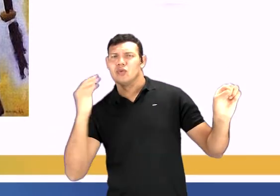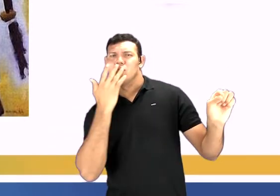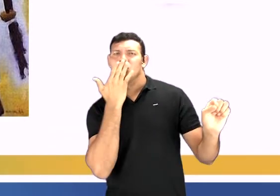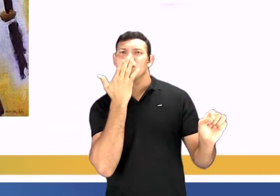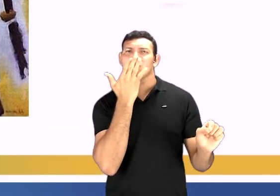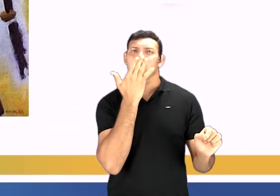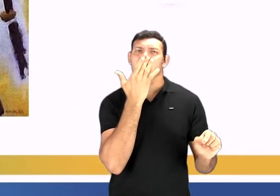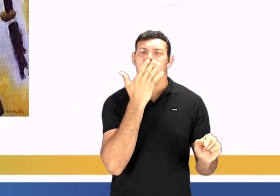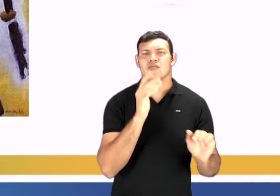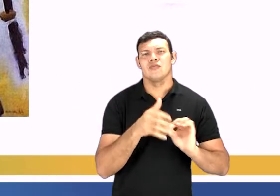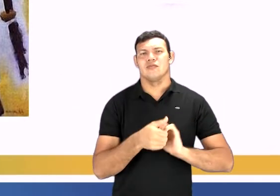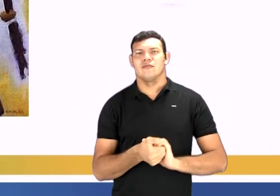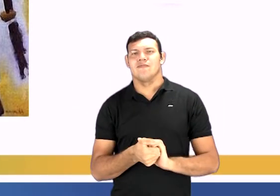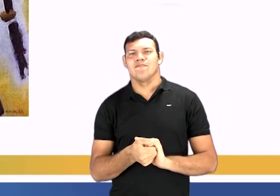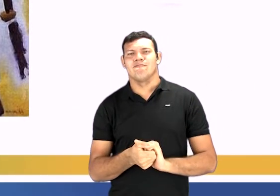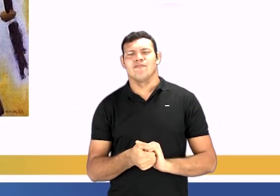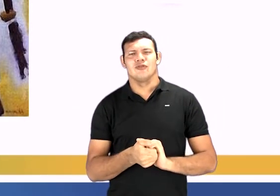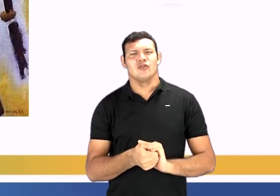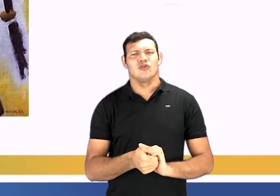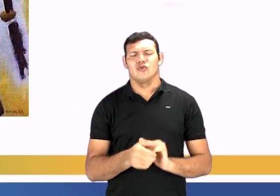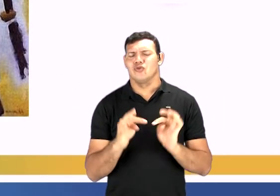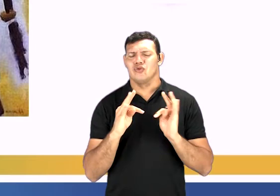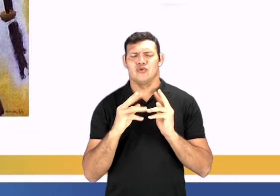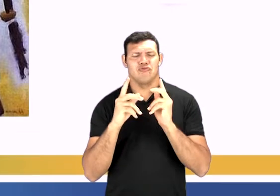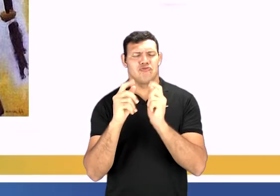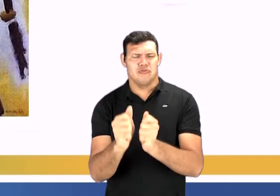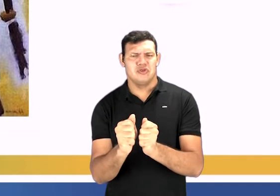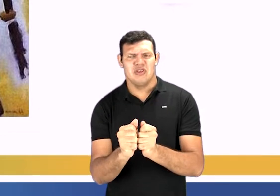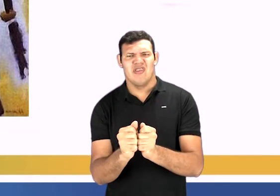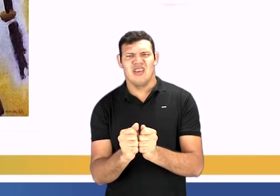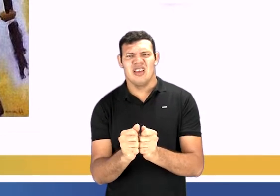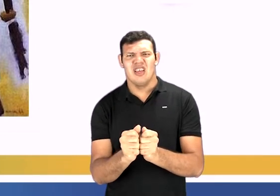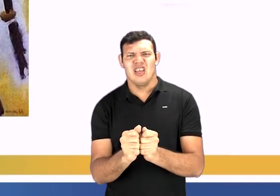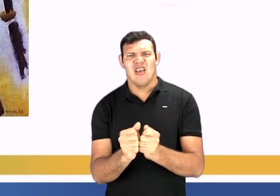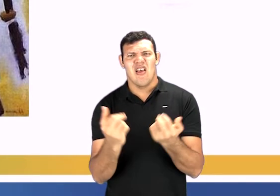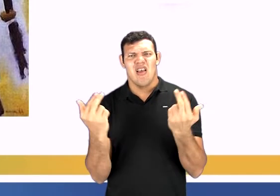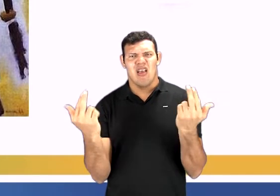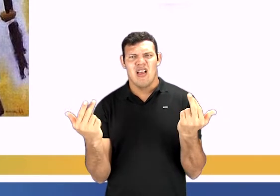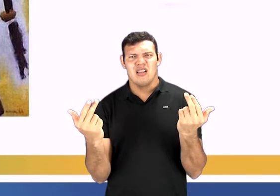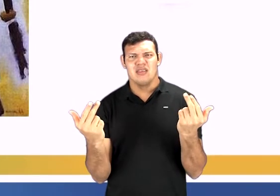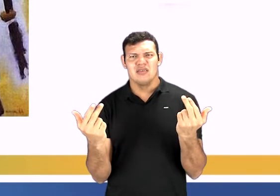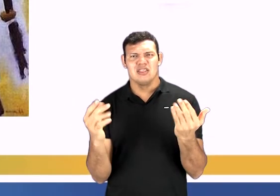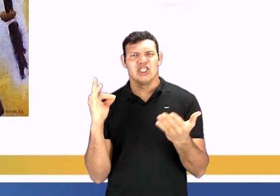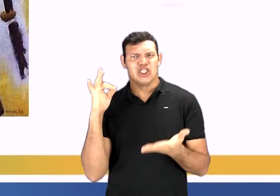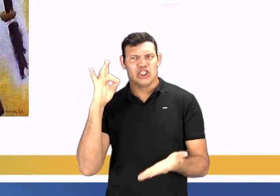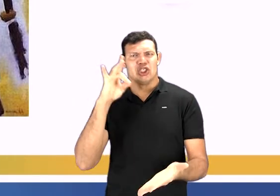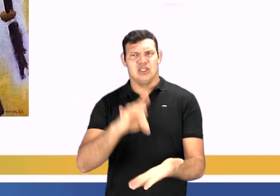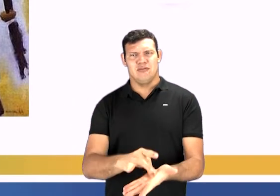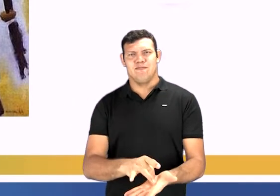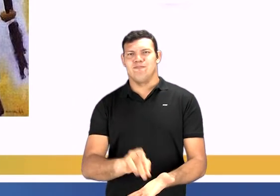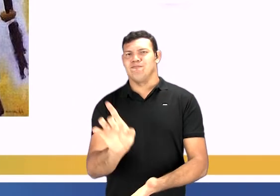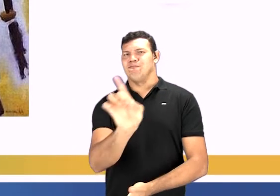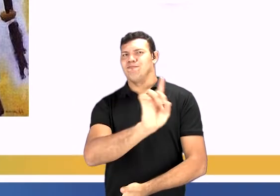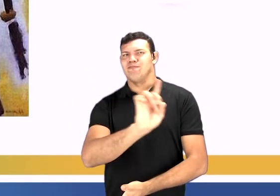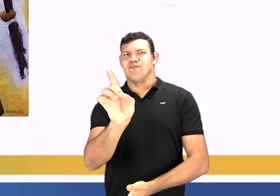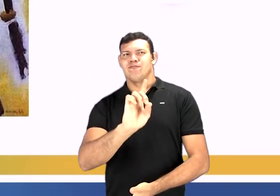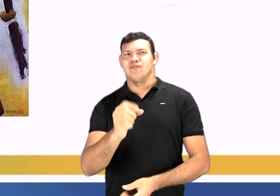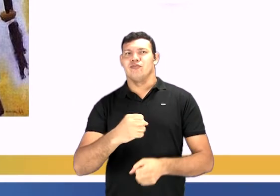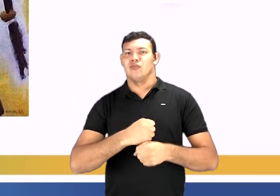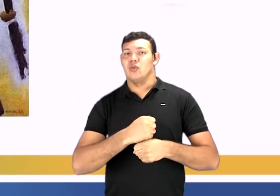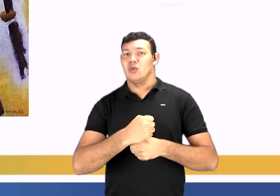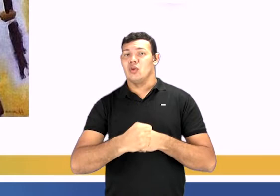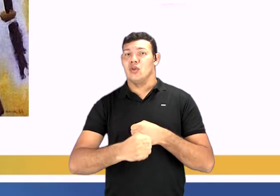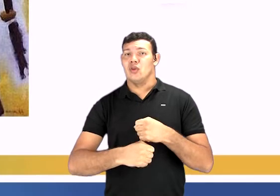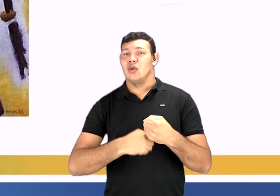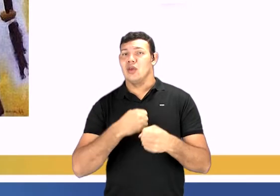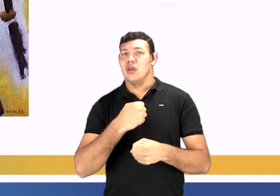e nuances, sem o menor comprometimento com a realidade. Assim, em 1910, lembrem-se